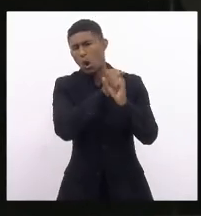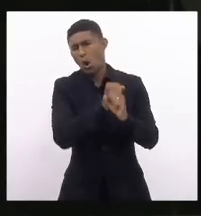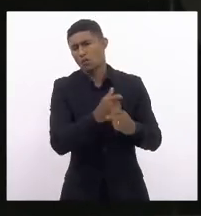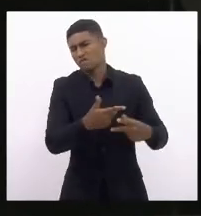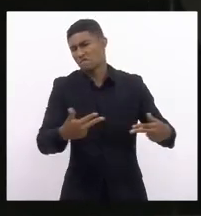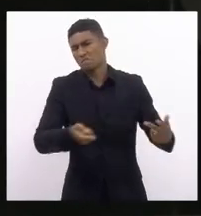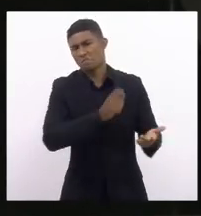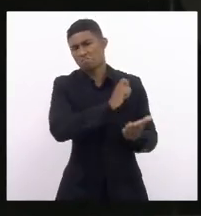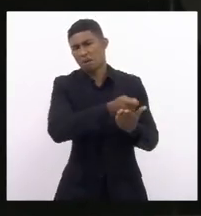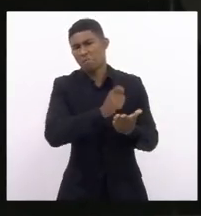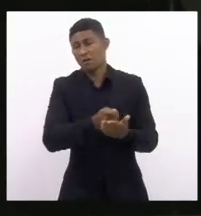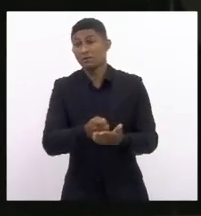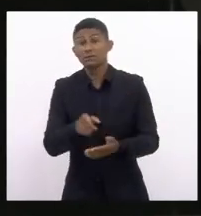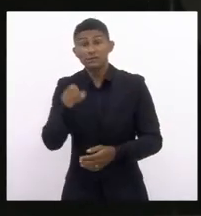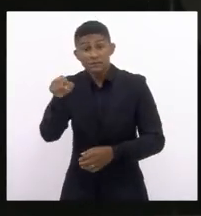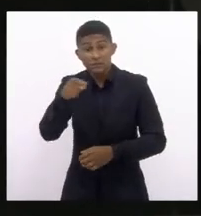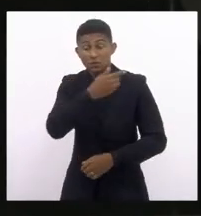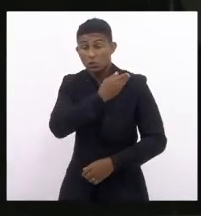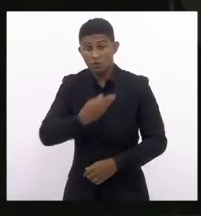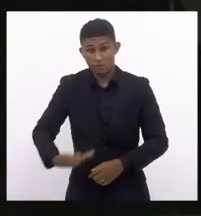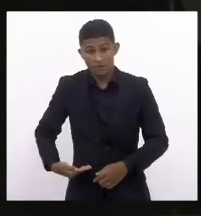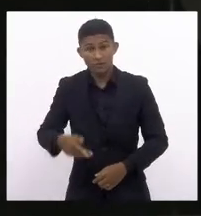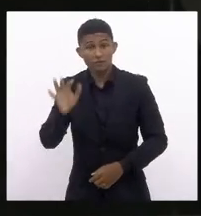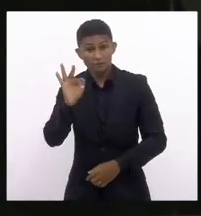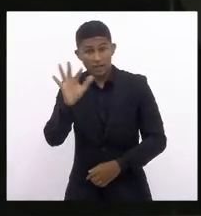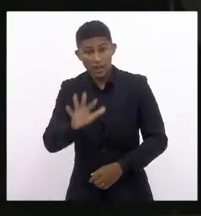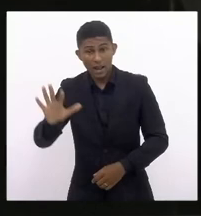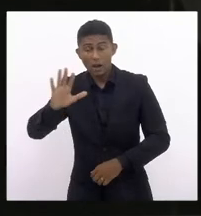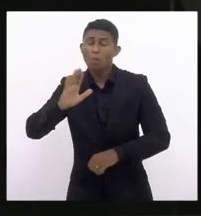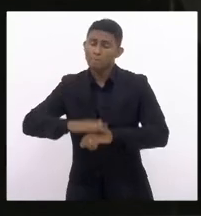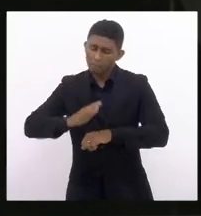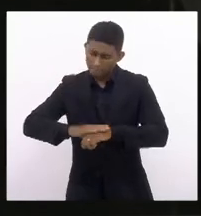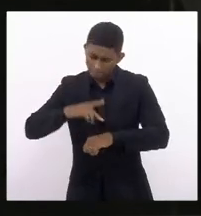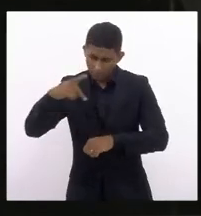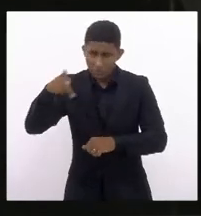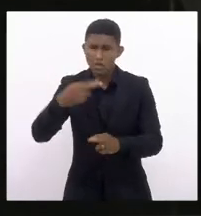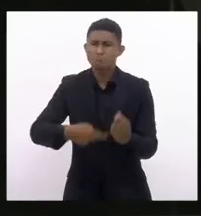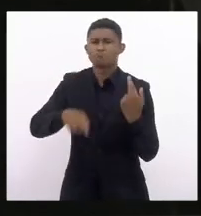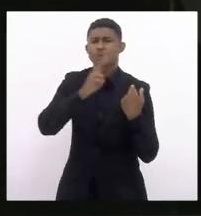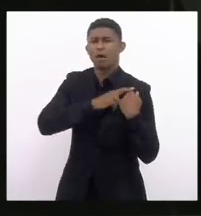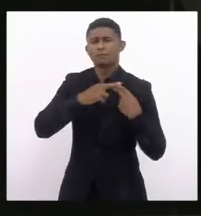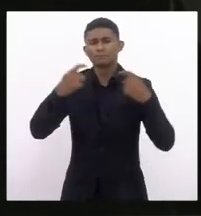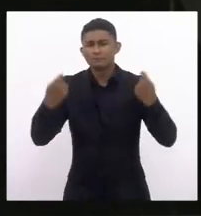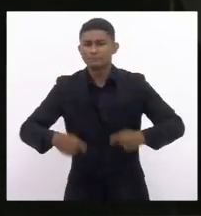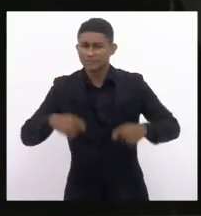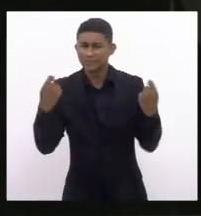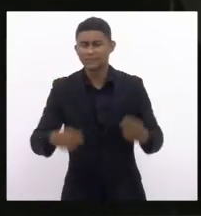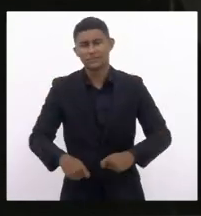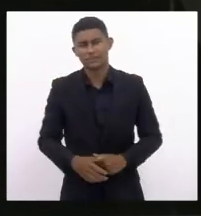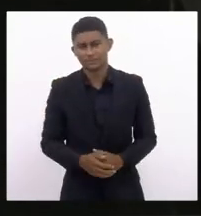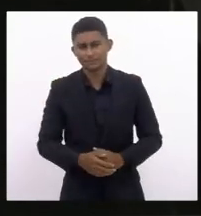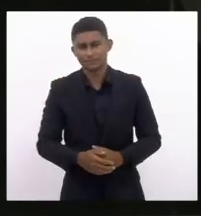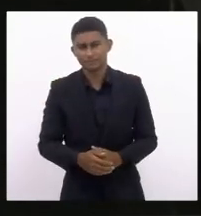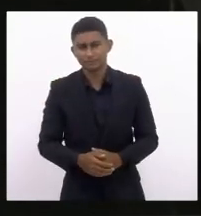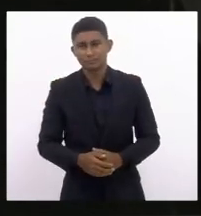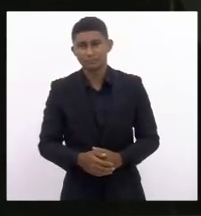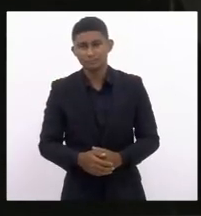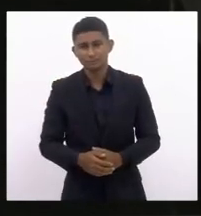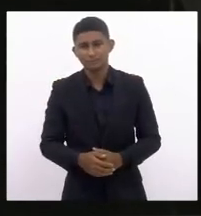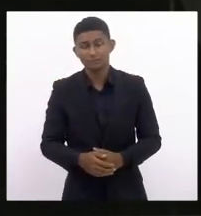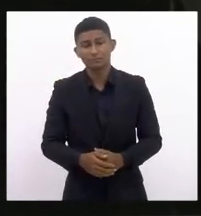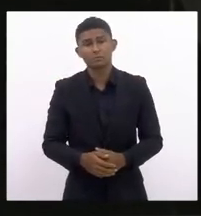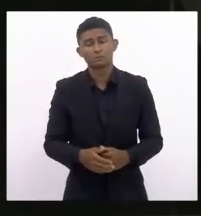que ele arque com esse dinheiro. É necessário que se tenha um desdobramento